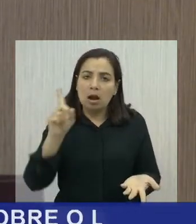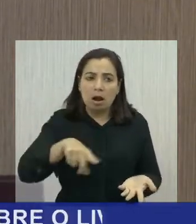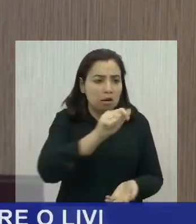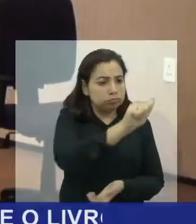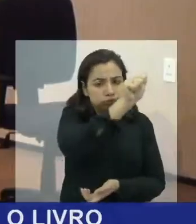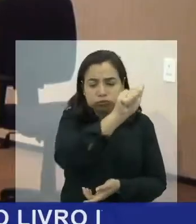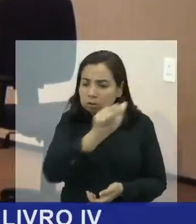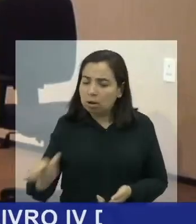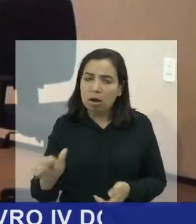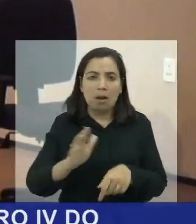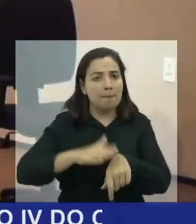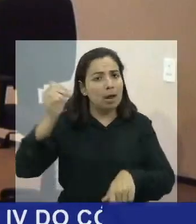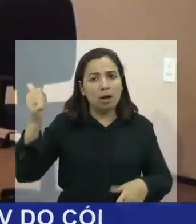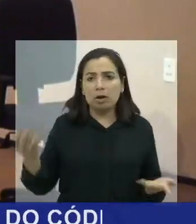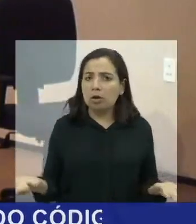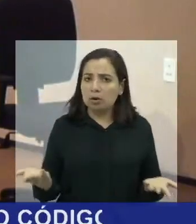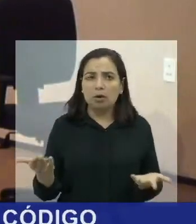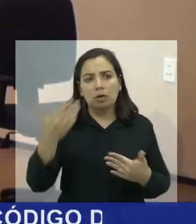vocês.